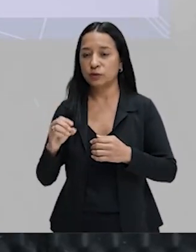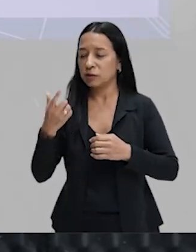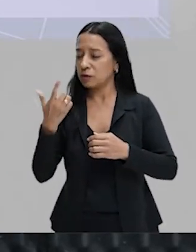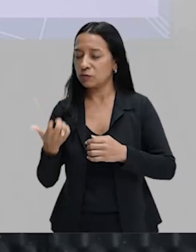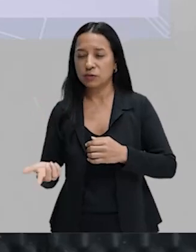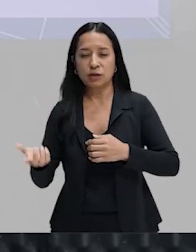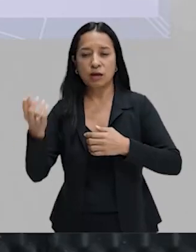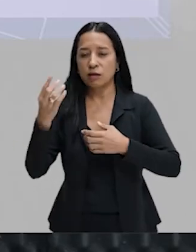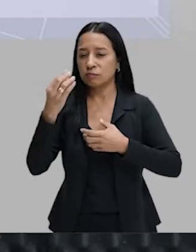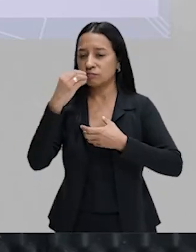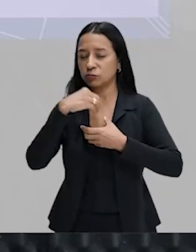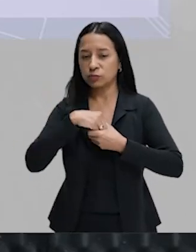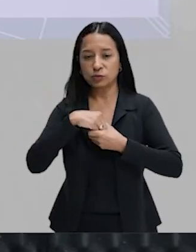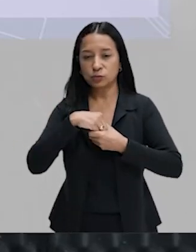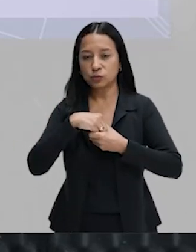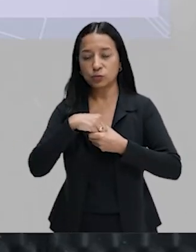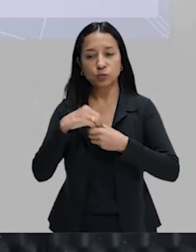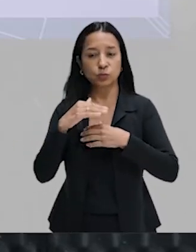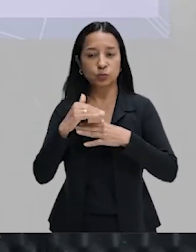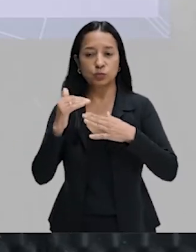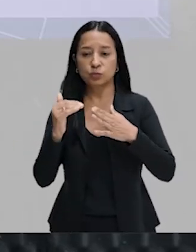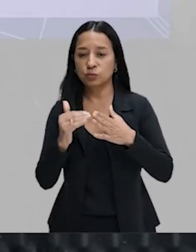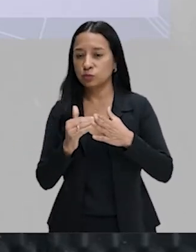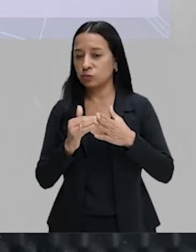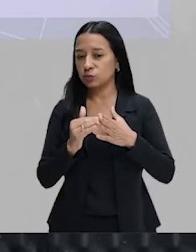subjetivismo, tudo muito direto.